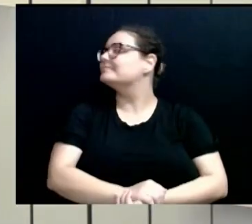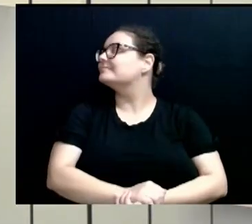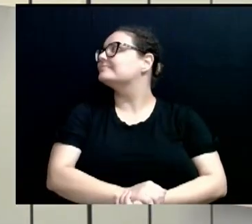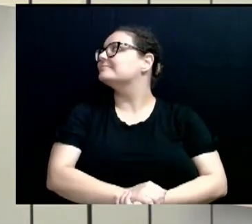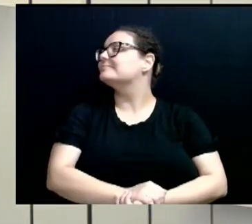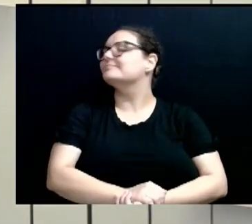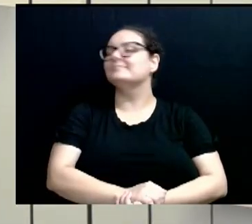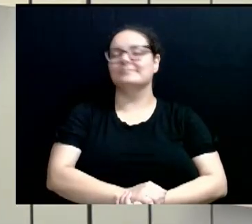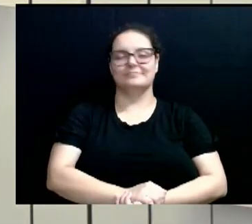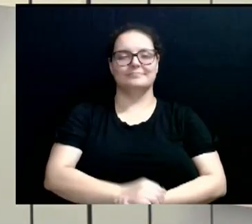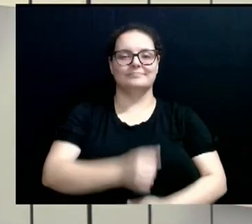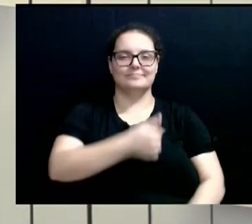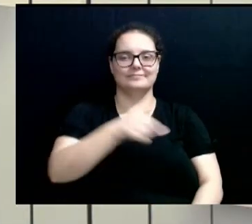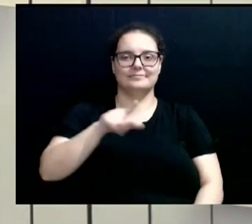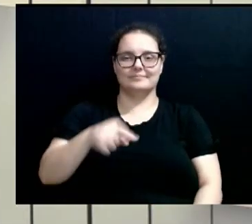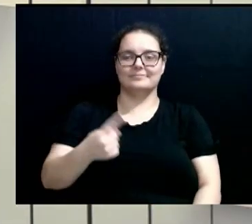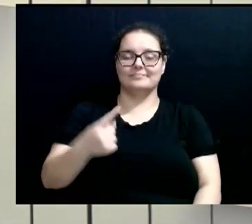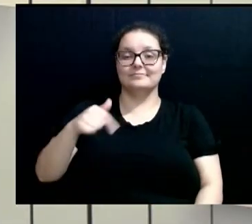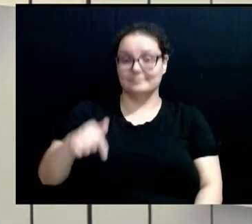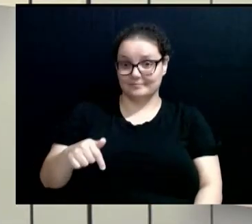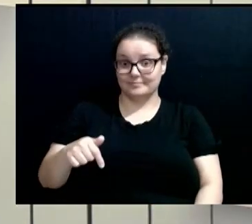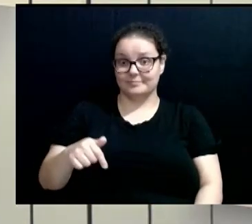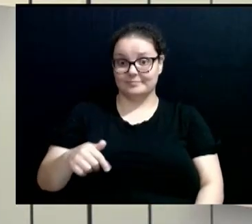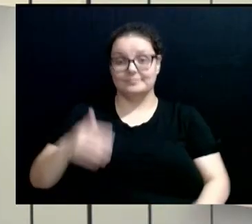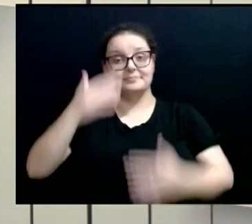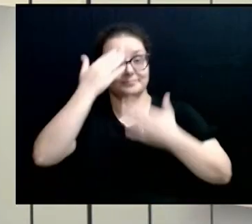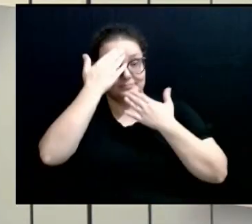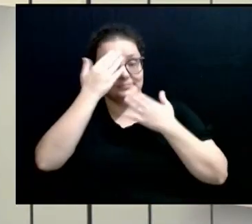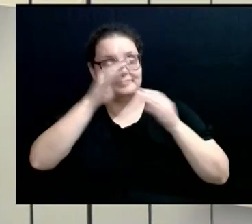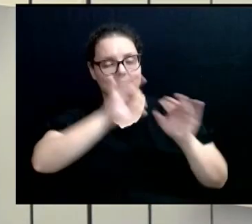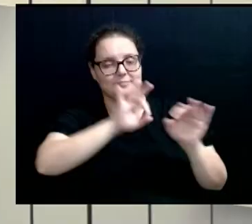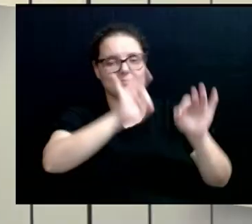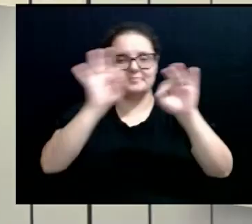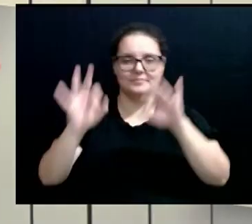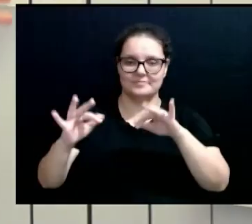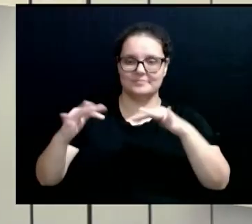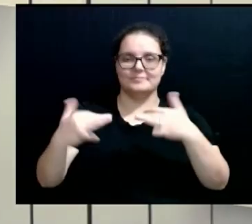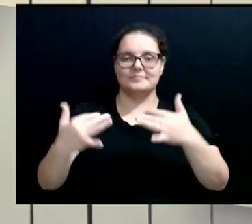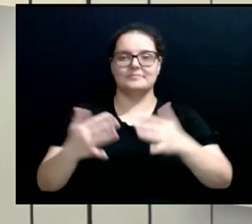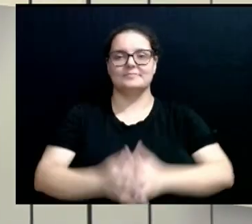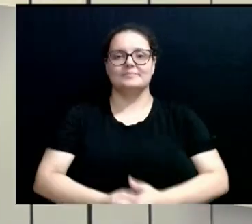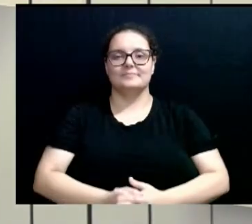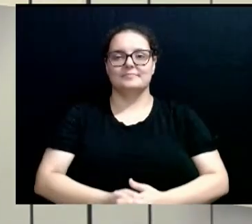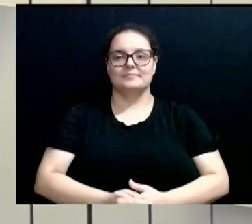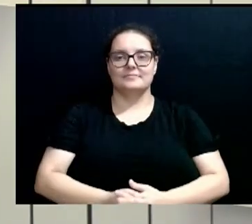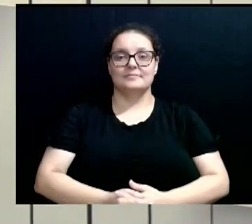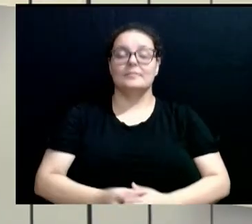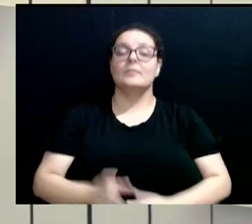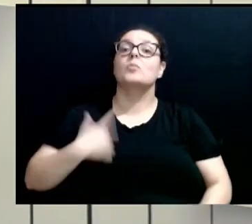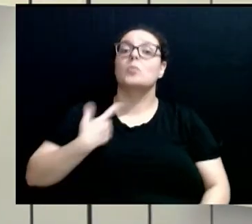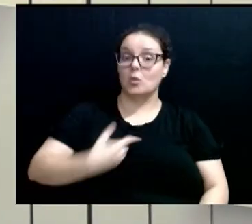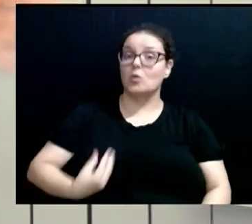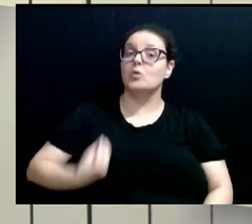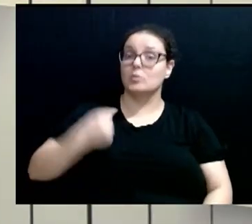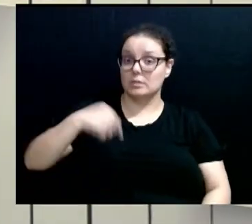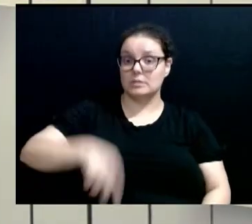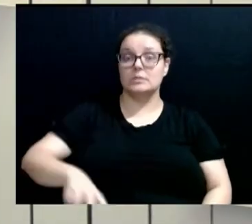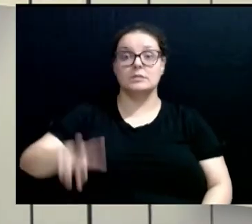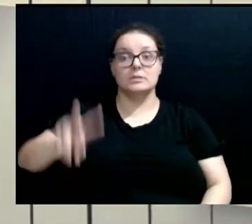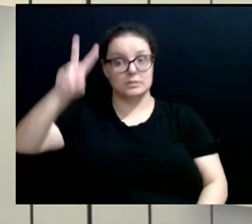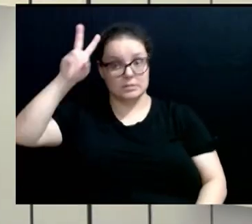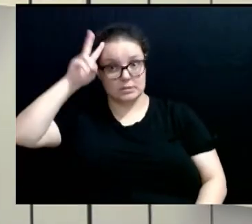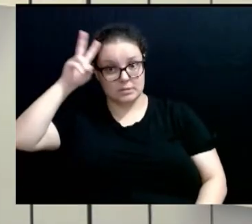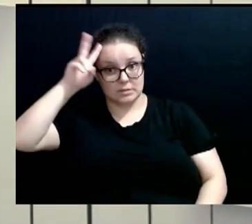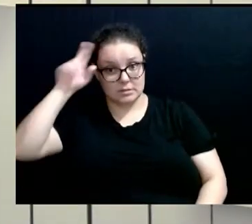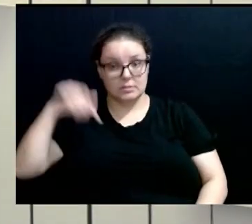12:00 mais 17 minutos. Muito obrigado pela sua companhia, pela sua audiência. Estamos ao vivo nesta segunda-feira. A gente segue aqui